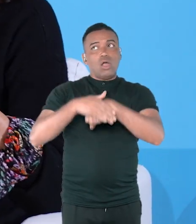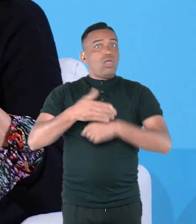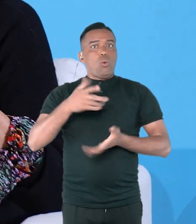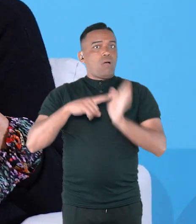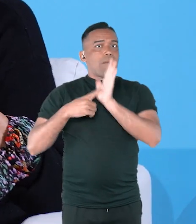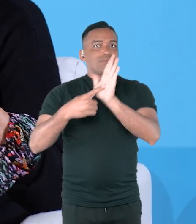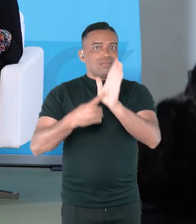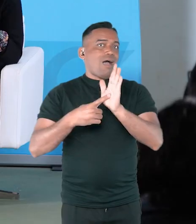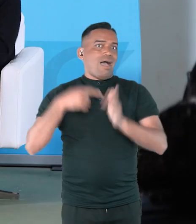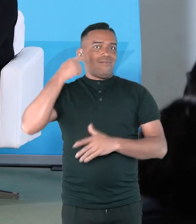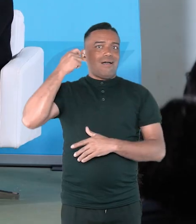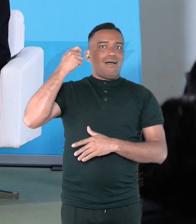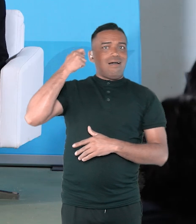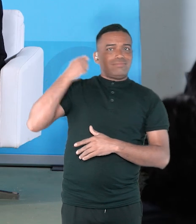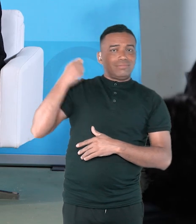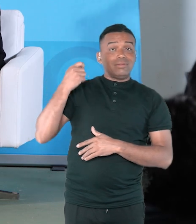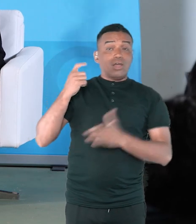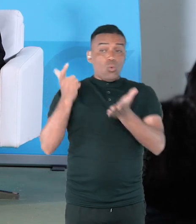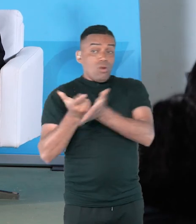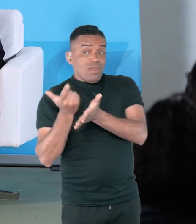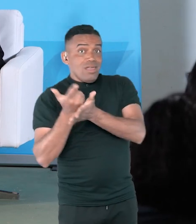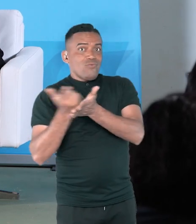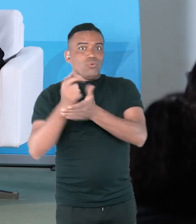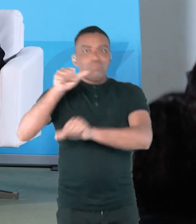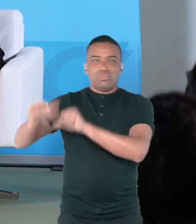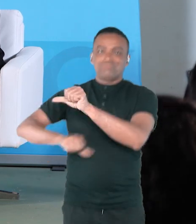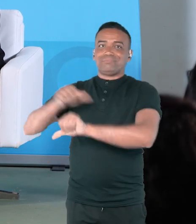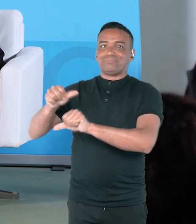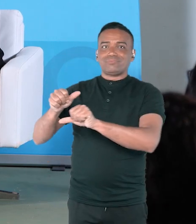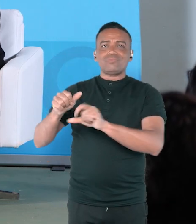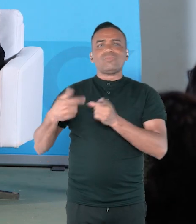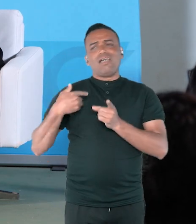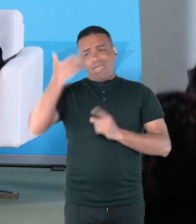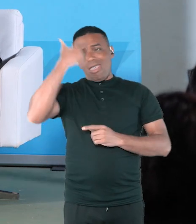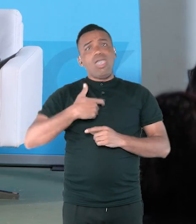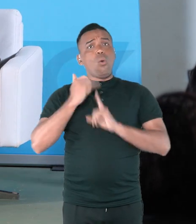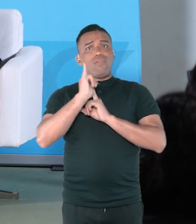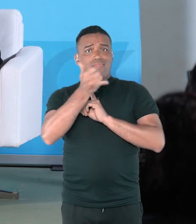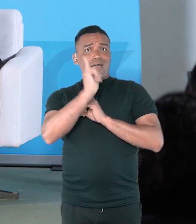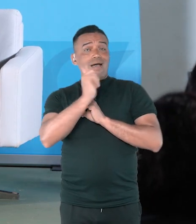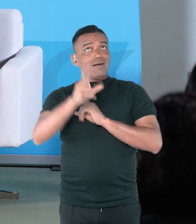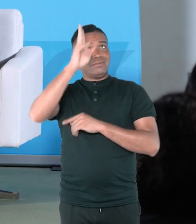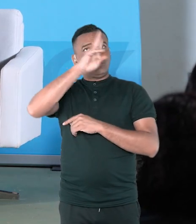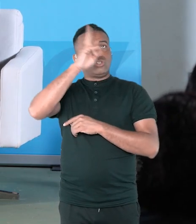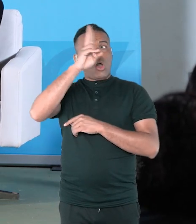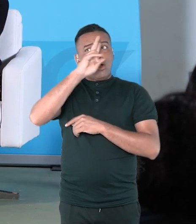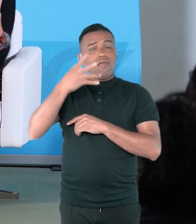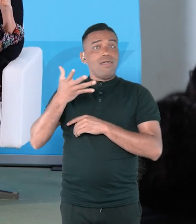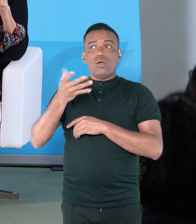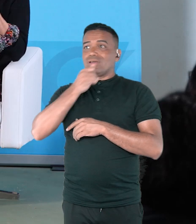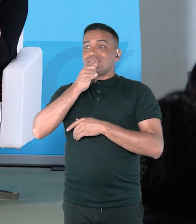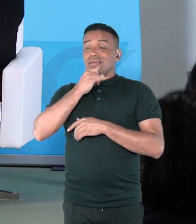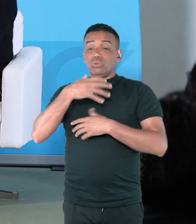meio representava junto. Só que o livro já virou uma outra coisa, que era eu narrando essas histórias e como foi estar